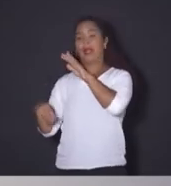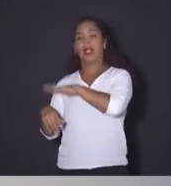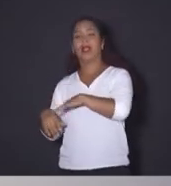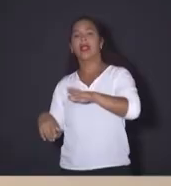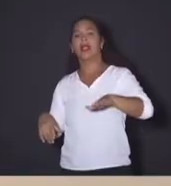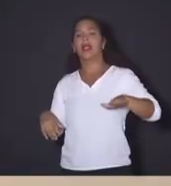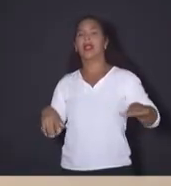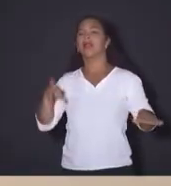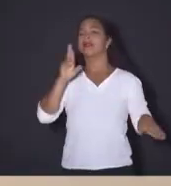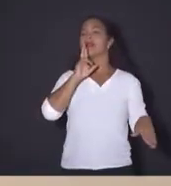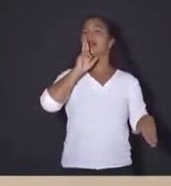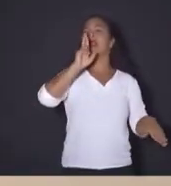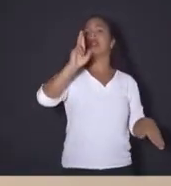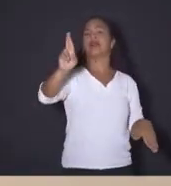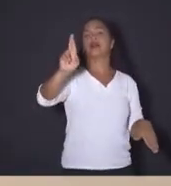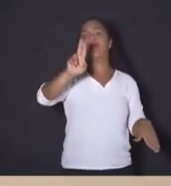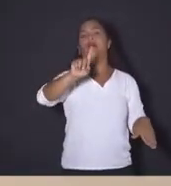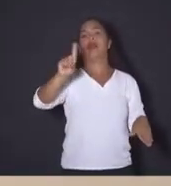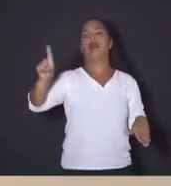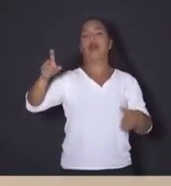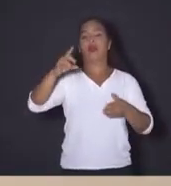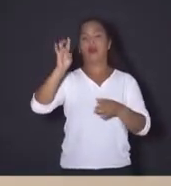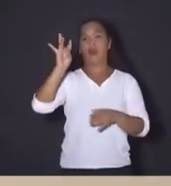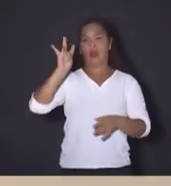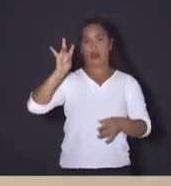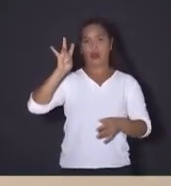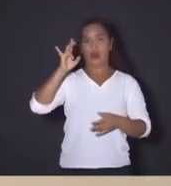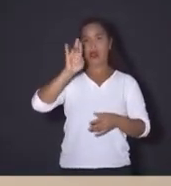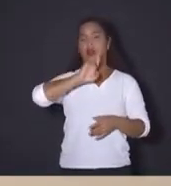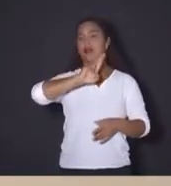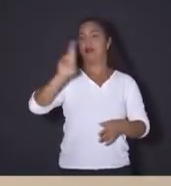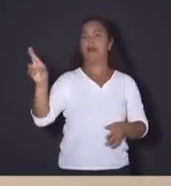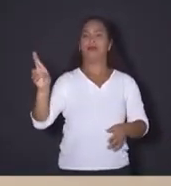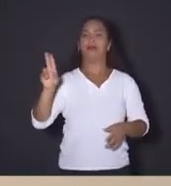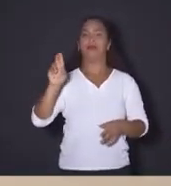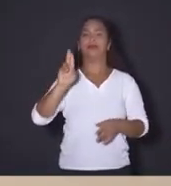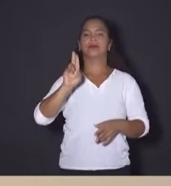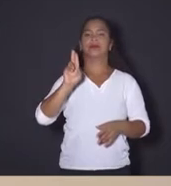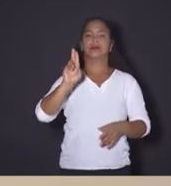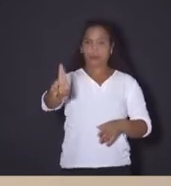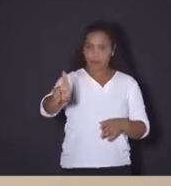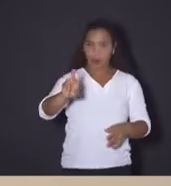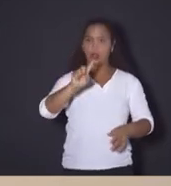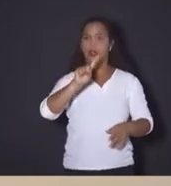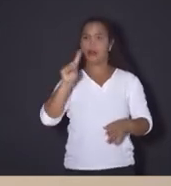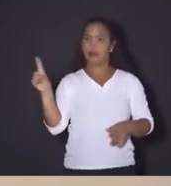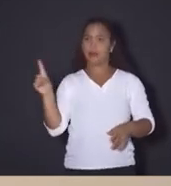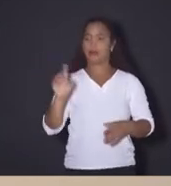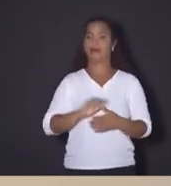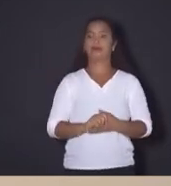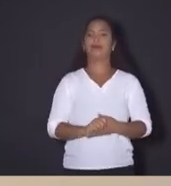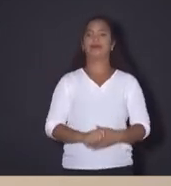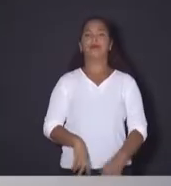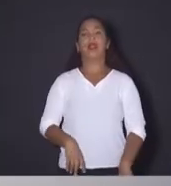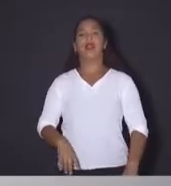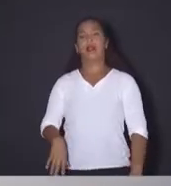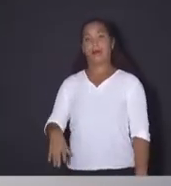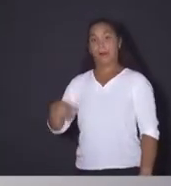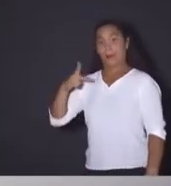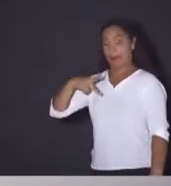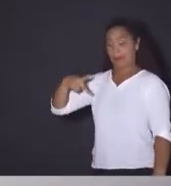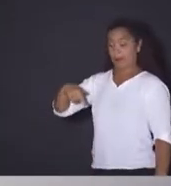na porta de uma escola e nessa mesma torta uma professora parada impedir a entrada dos alunos pergunta